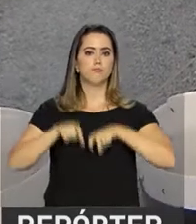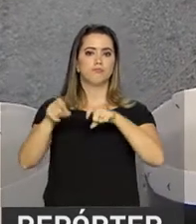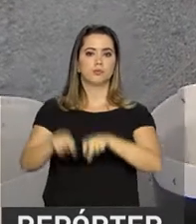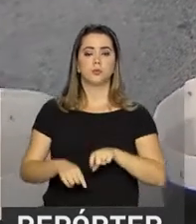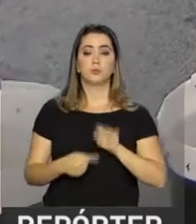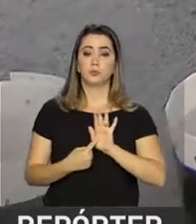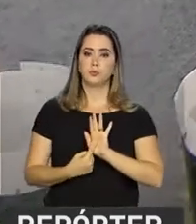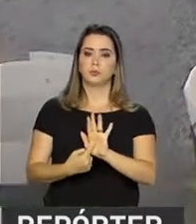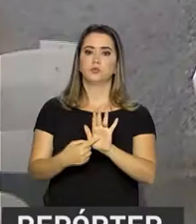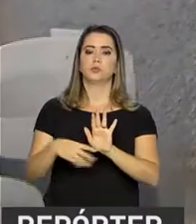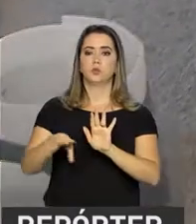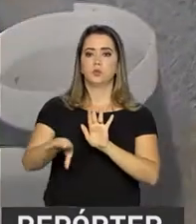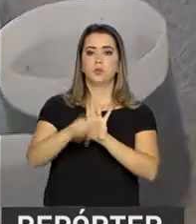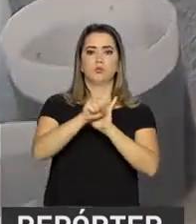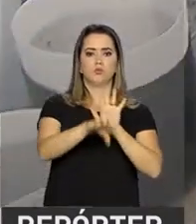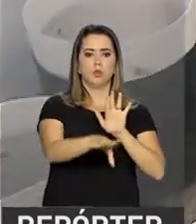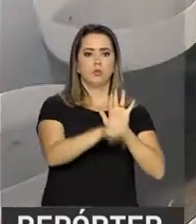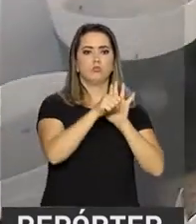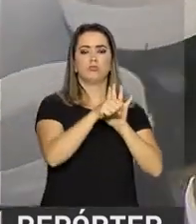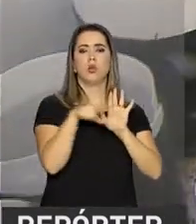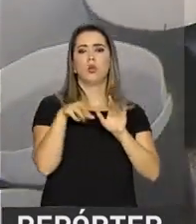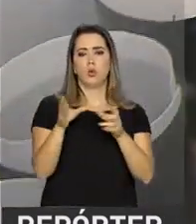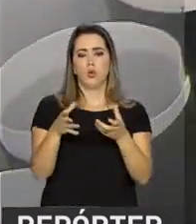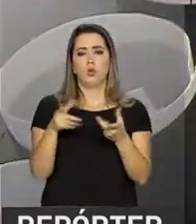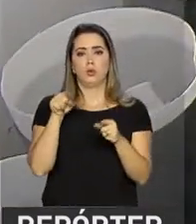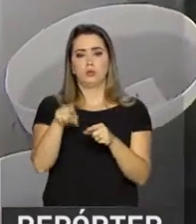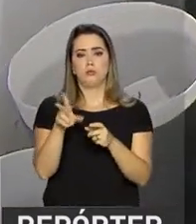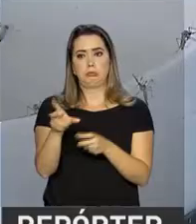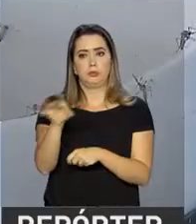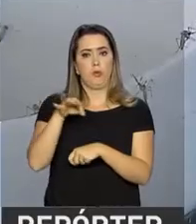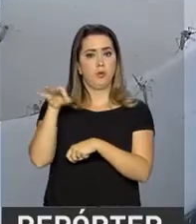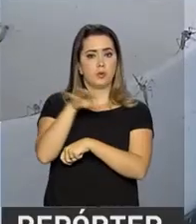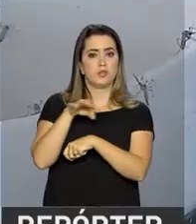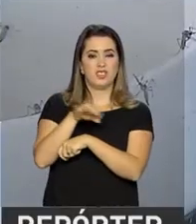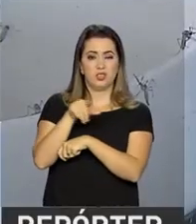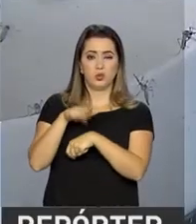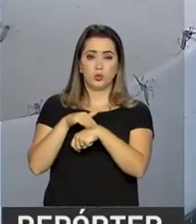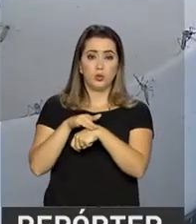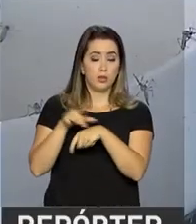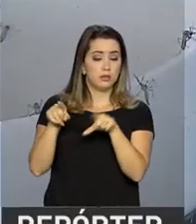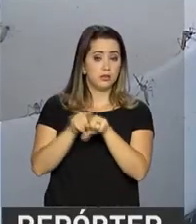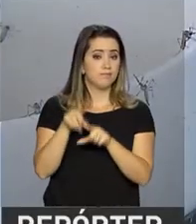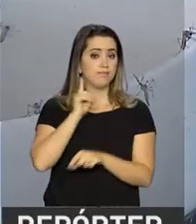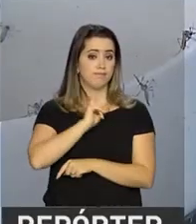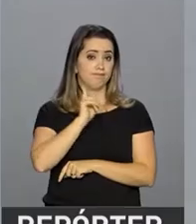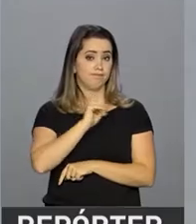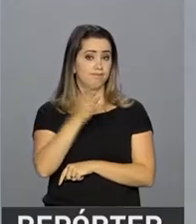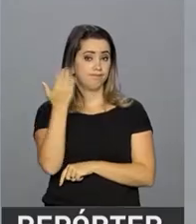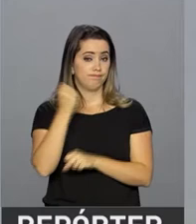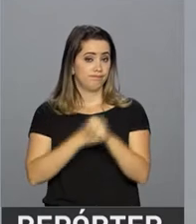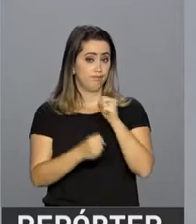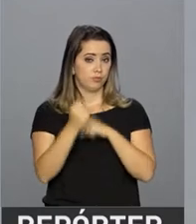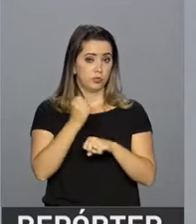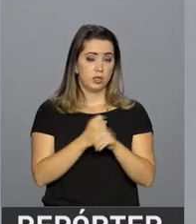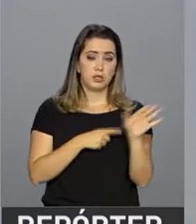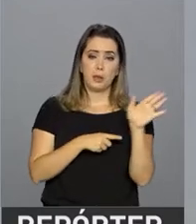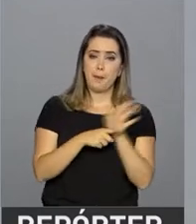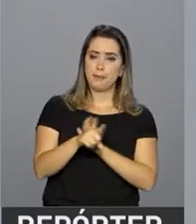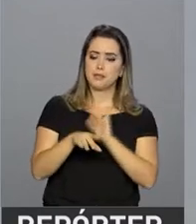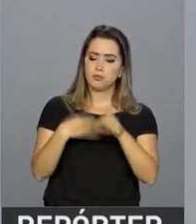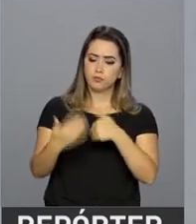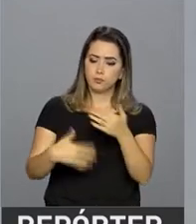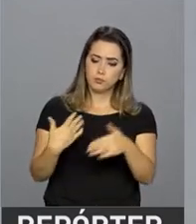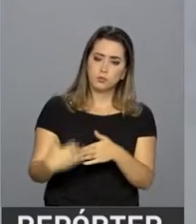amostras do mosquito infectado foram colhidas em minas gerais no segundo semestre do ano passado ea pesquisa deve se